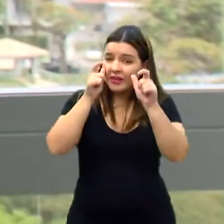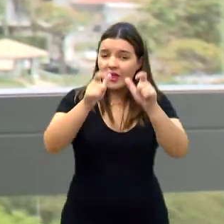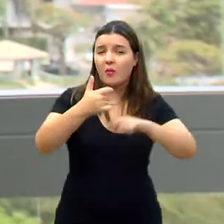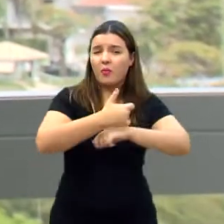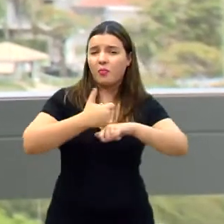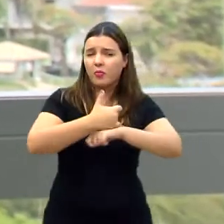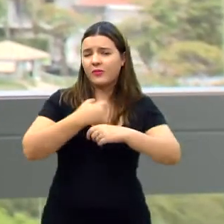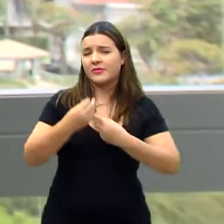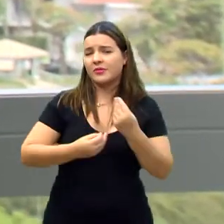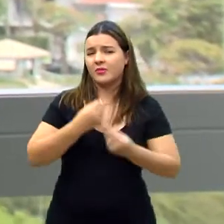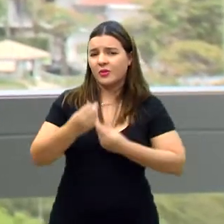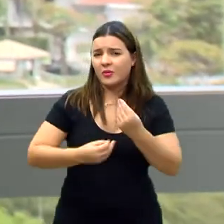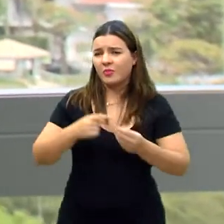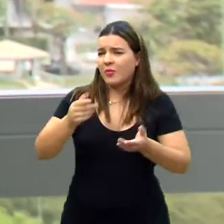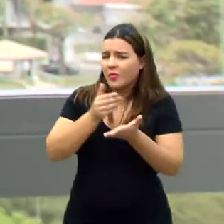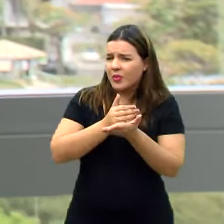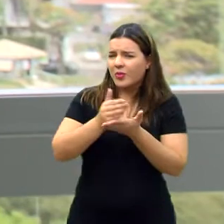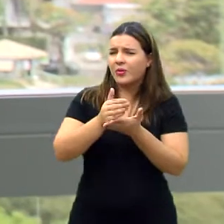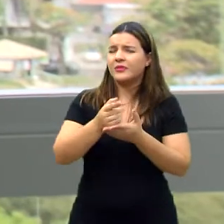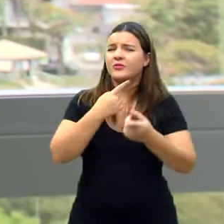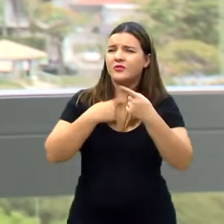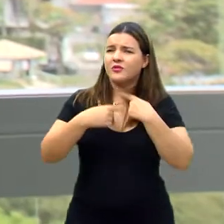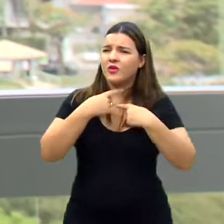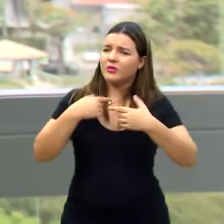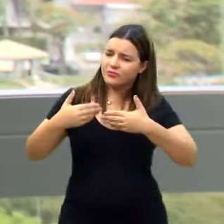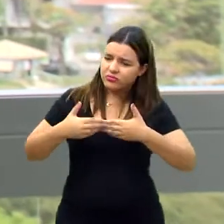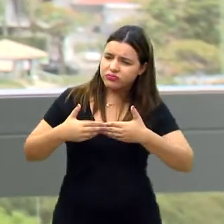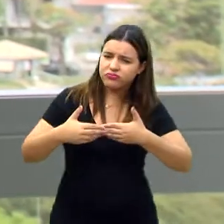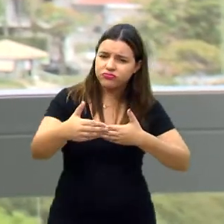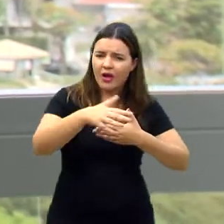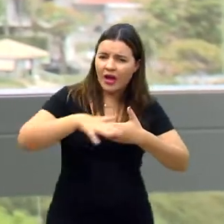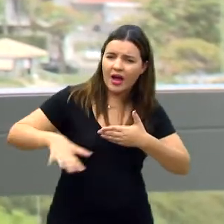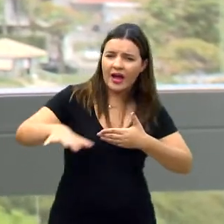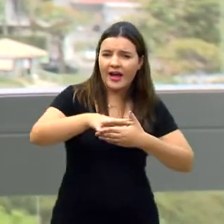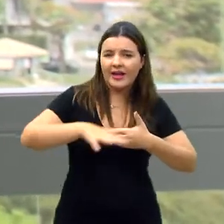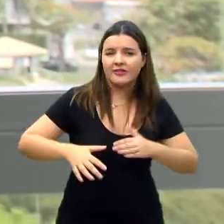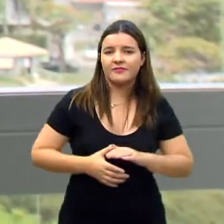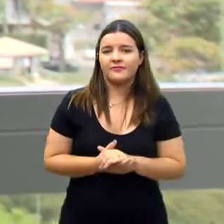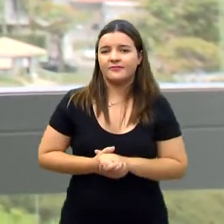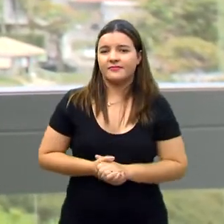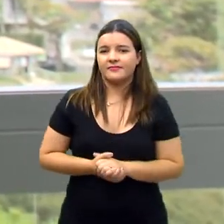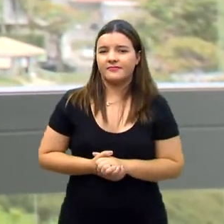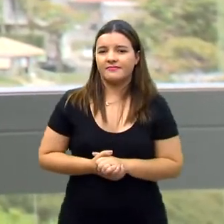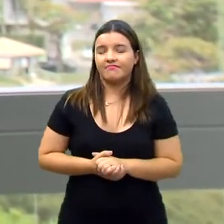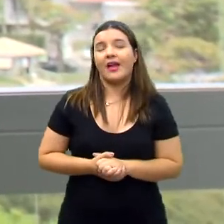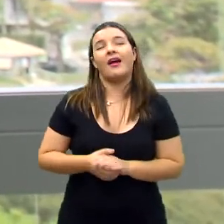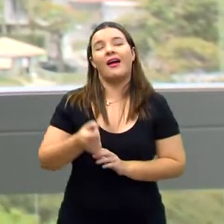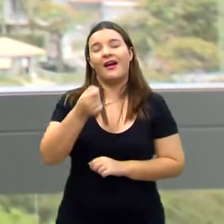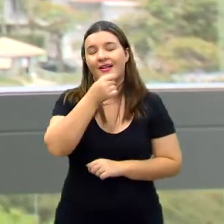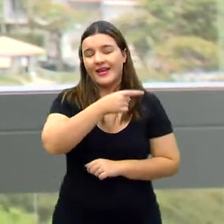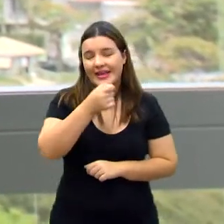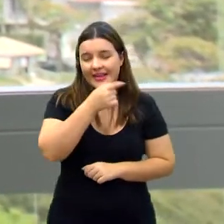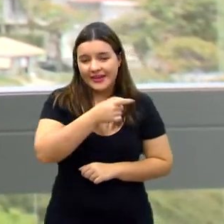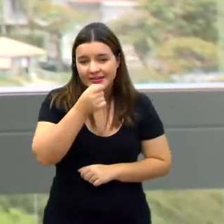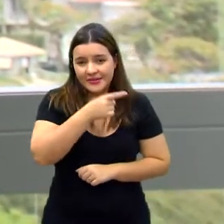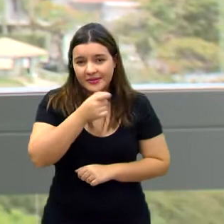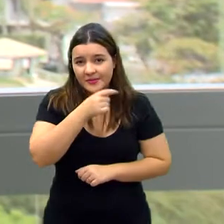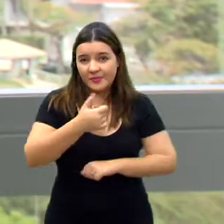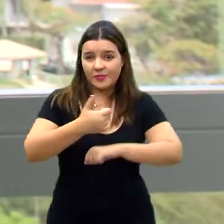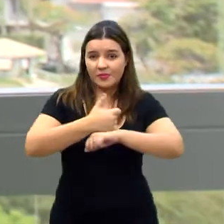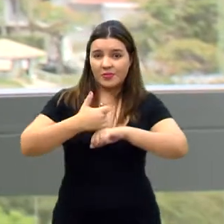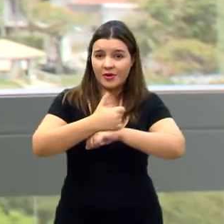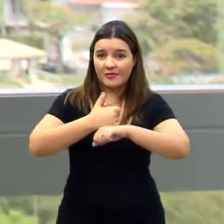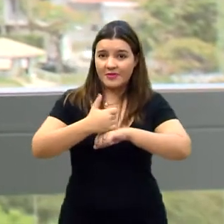como que você começou a querer seguir essa área foi engraçada porque eu acho que a